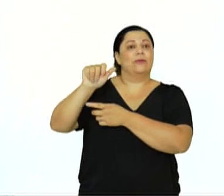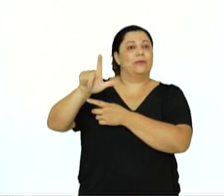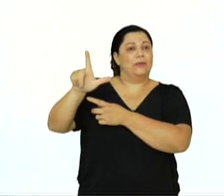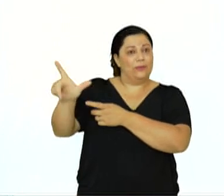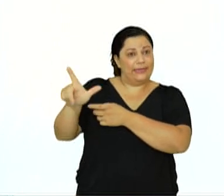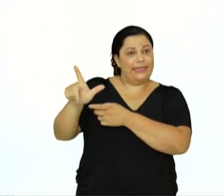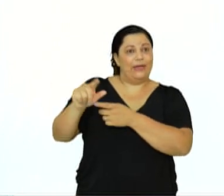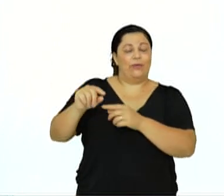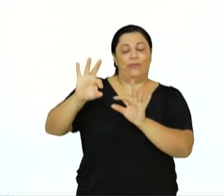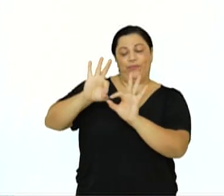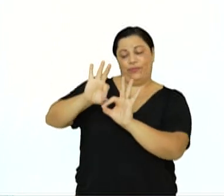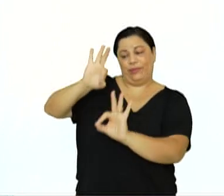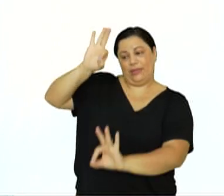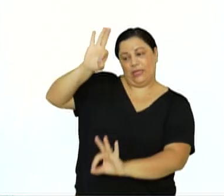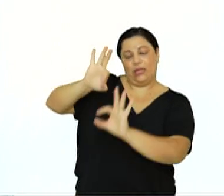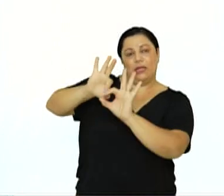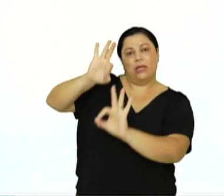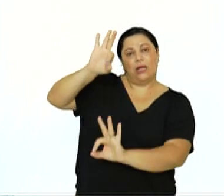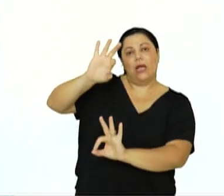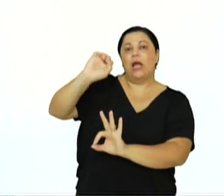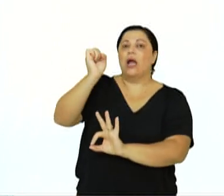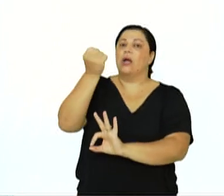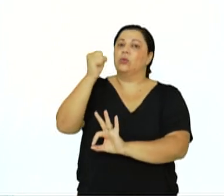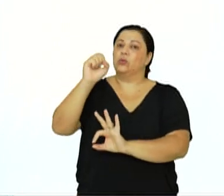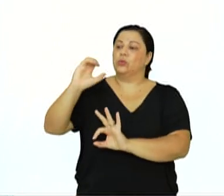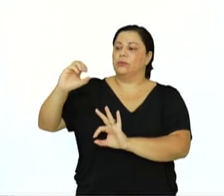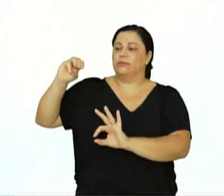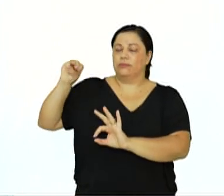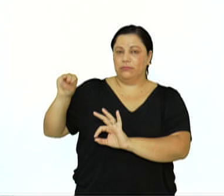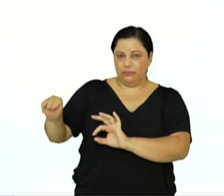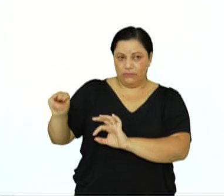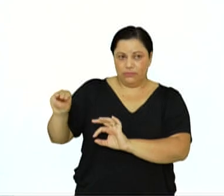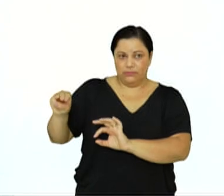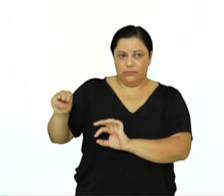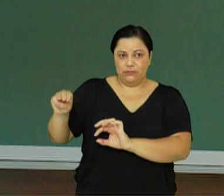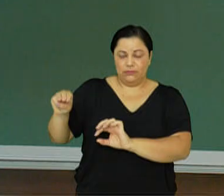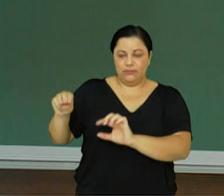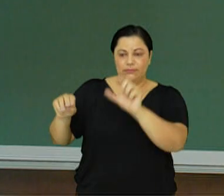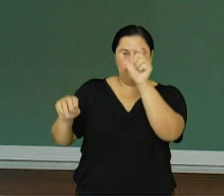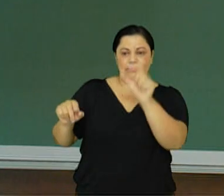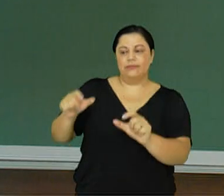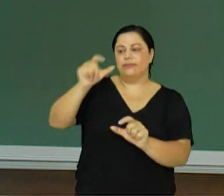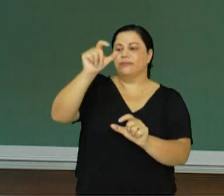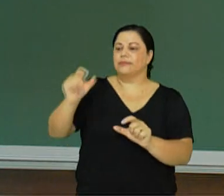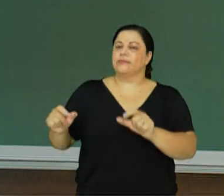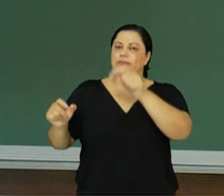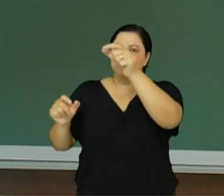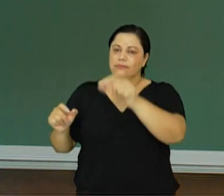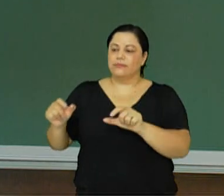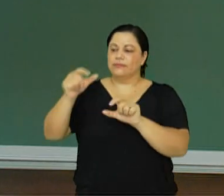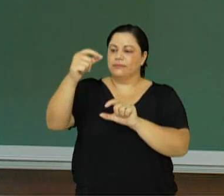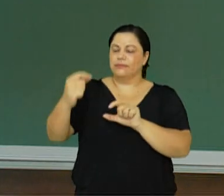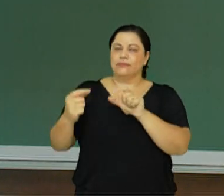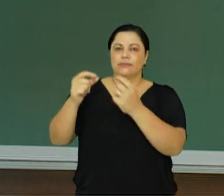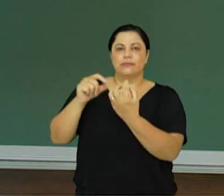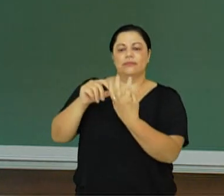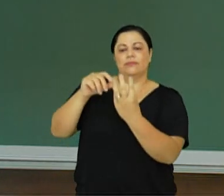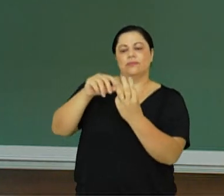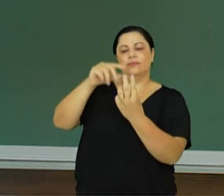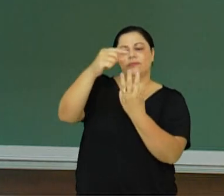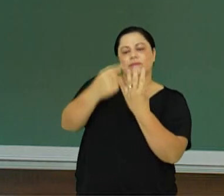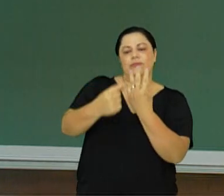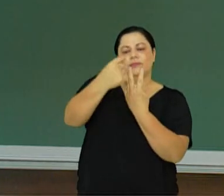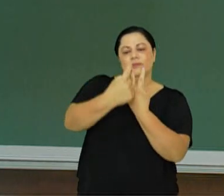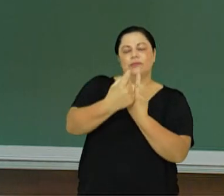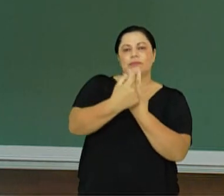seja, daqui até aqui, vale 8 centímetros, e cada aresta dessa base hexagonal